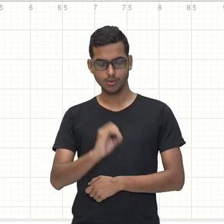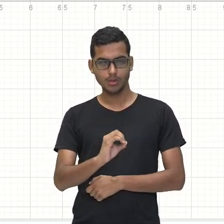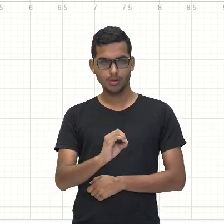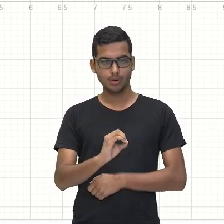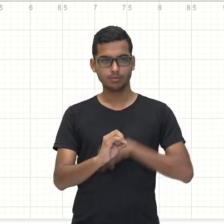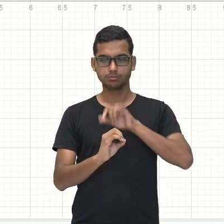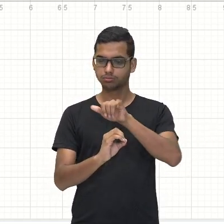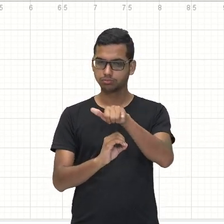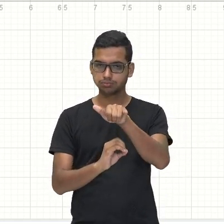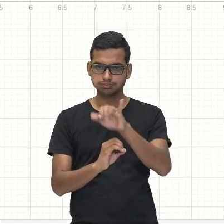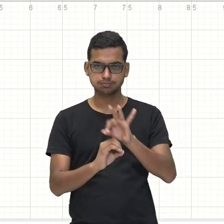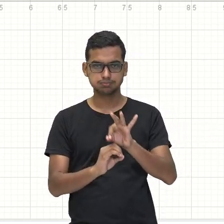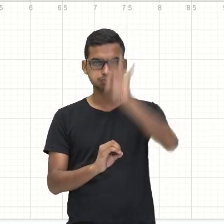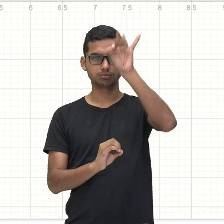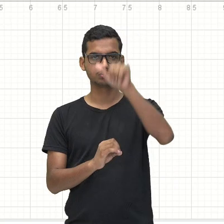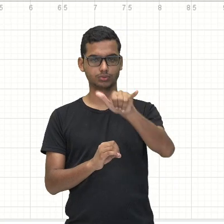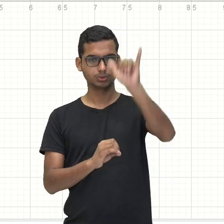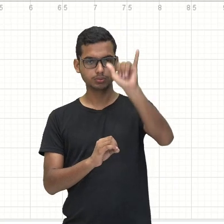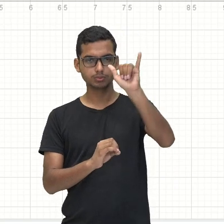para vocês,